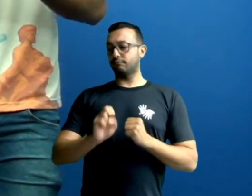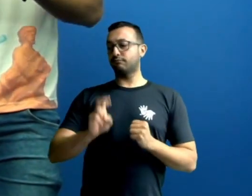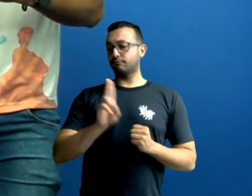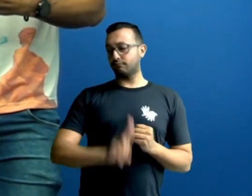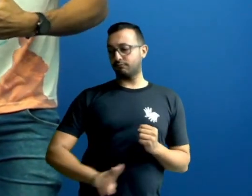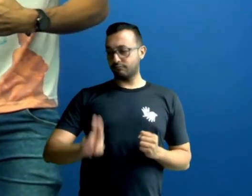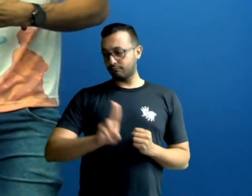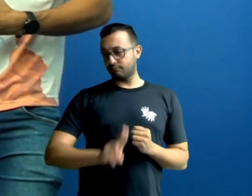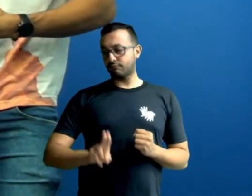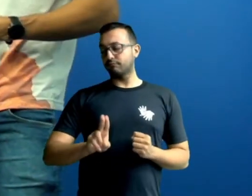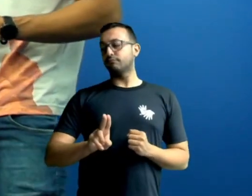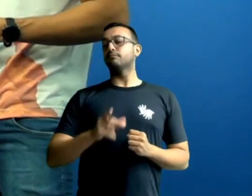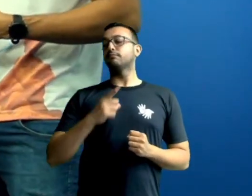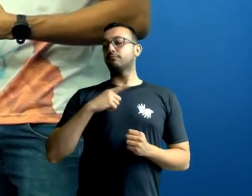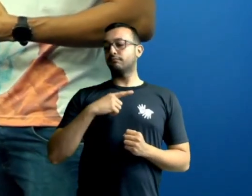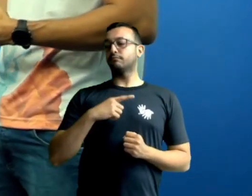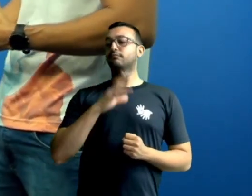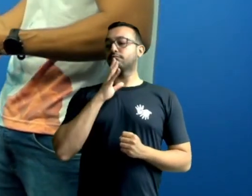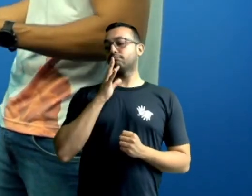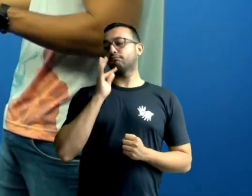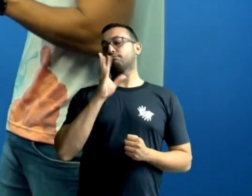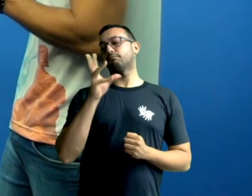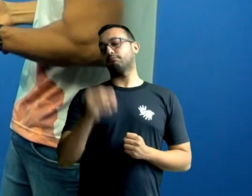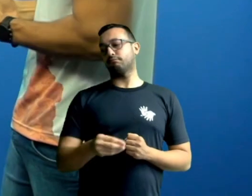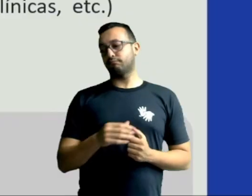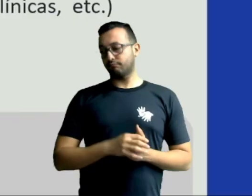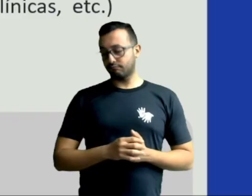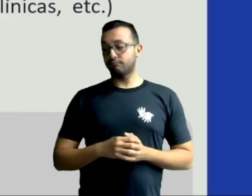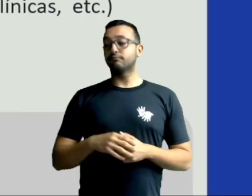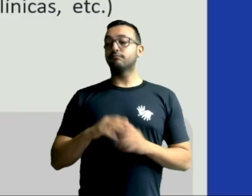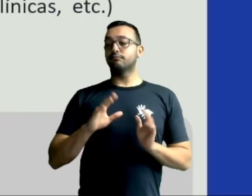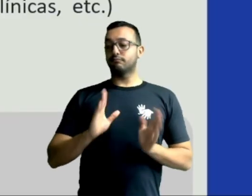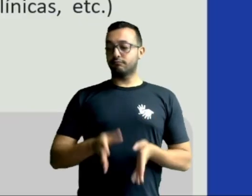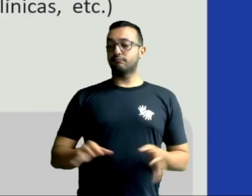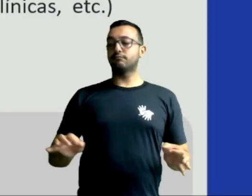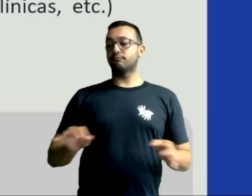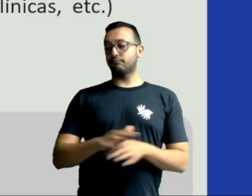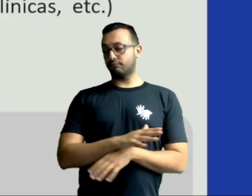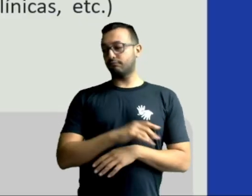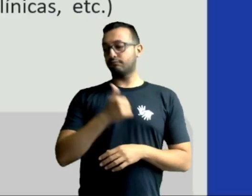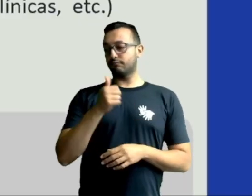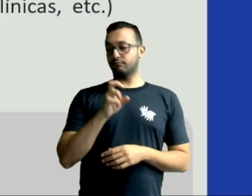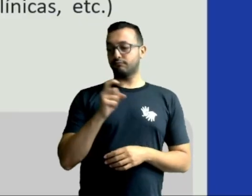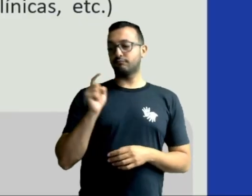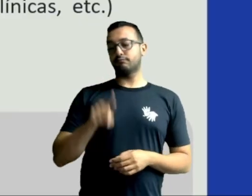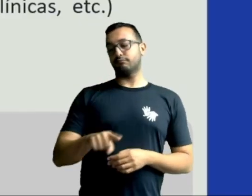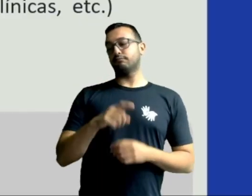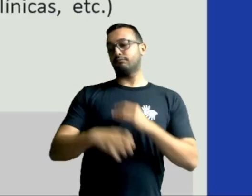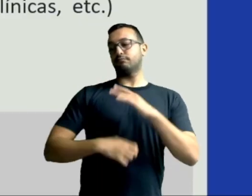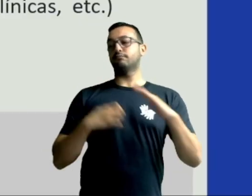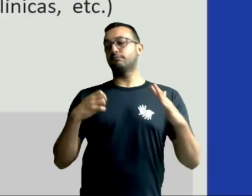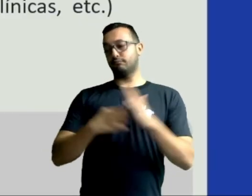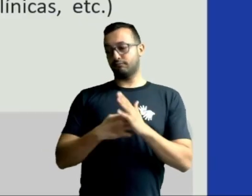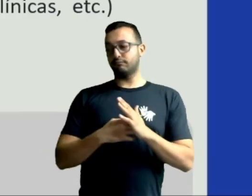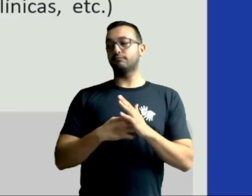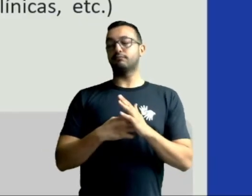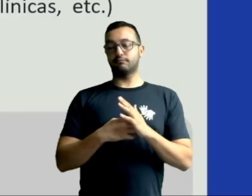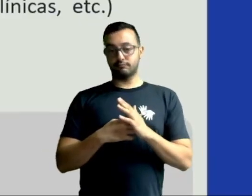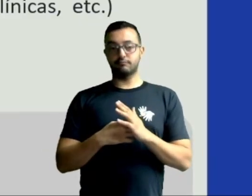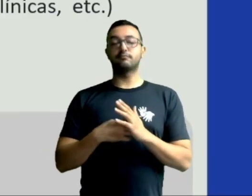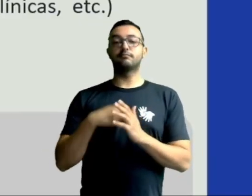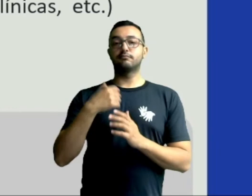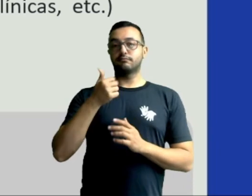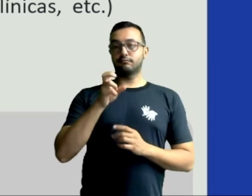utilizando conhecimentos da biotecnologia. E já possui mais de 15 mil empresas, observem aí,